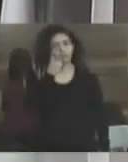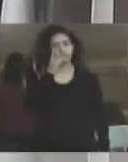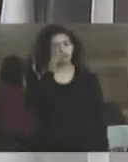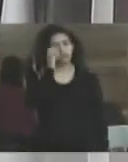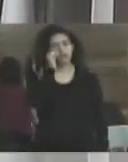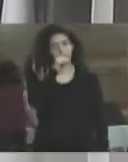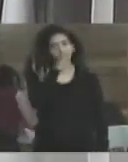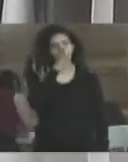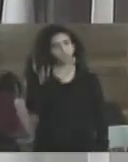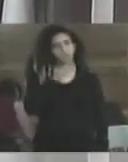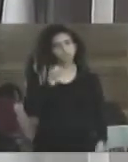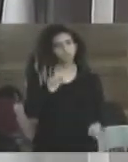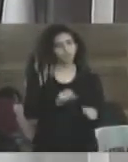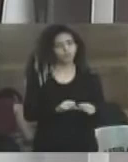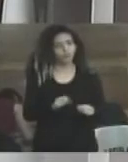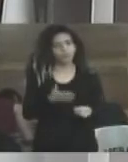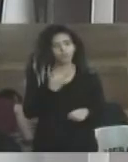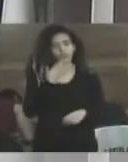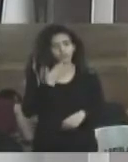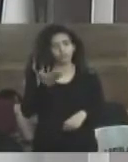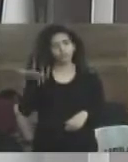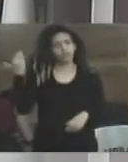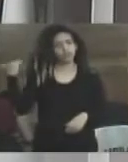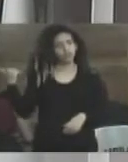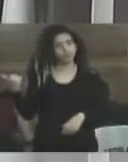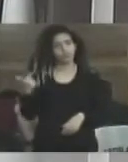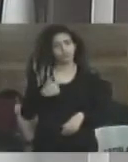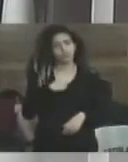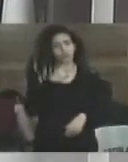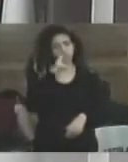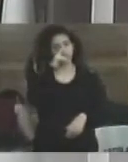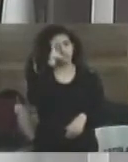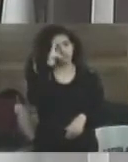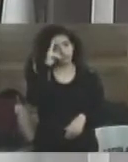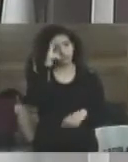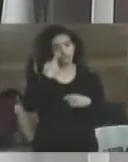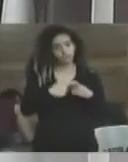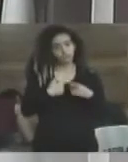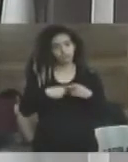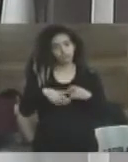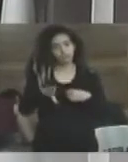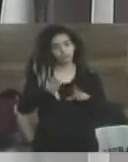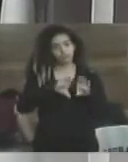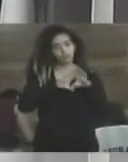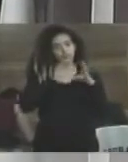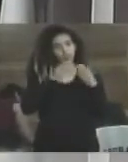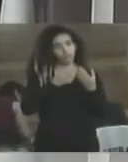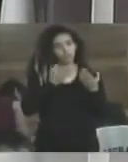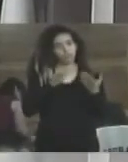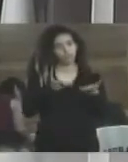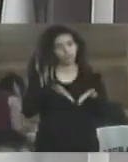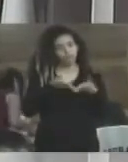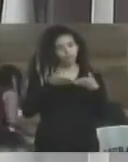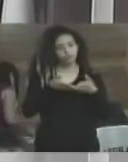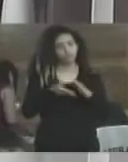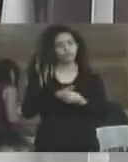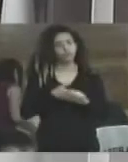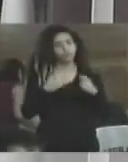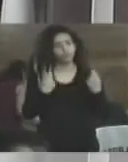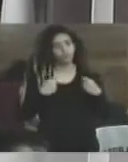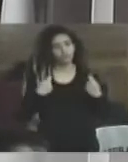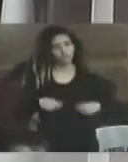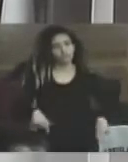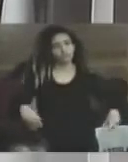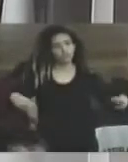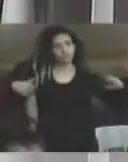Titi, que fez esse pedido lá atrás, eu estou fortalecendo, porque a comunidade está necessitando muito, vereadora, daquela